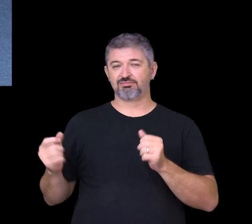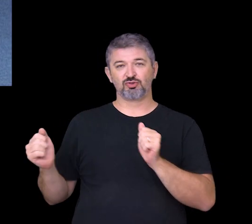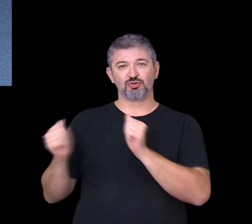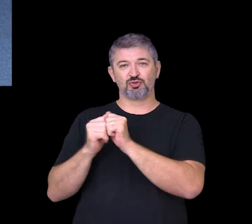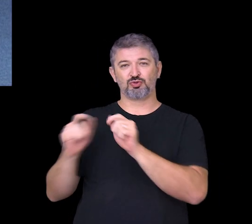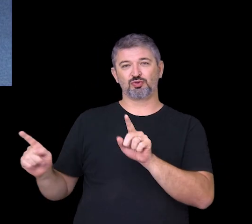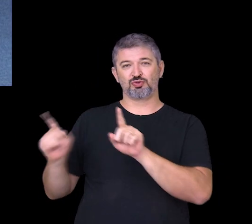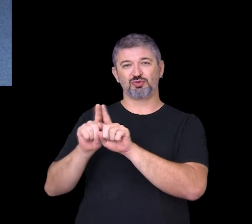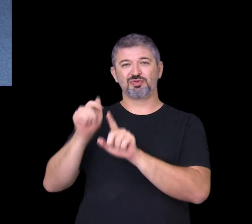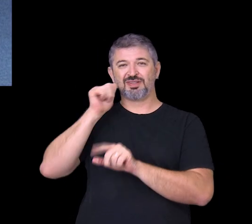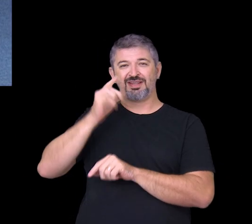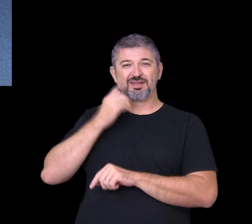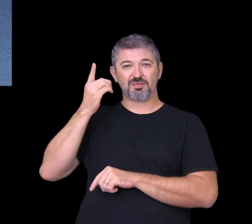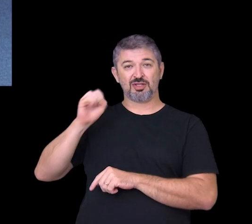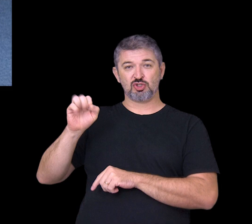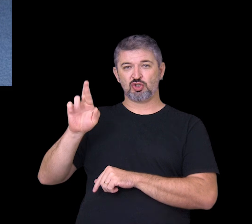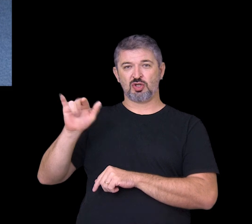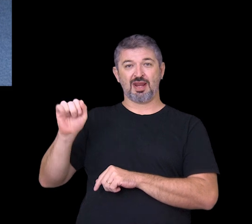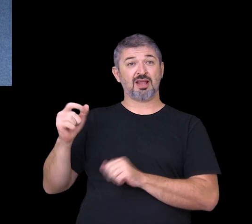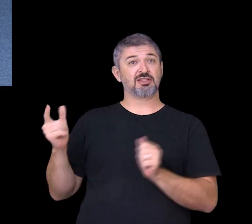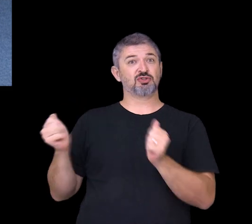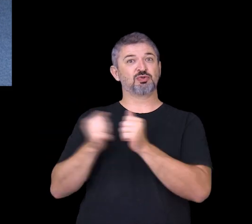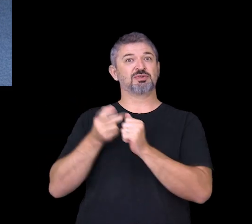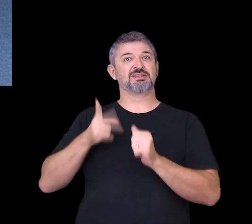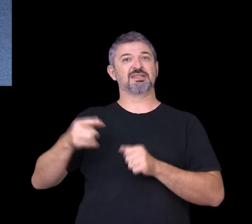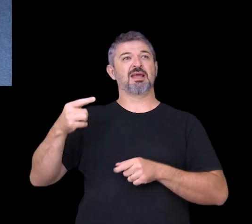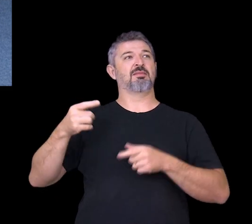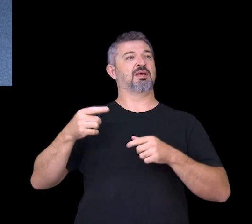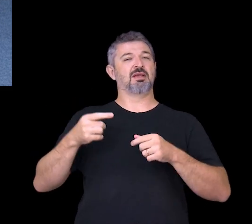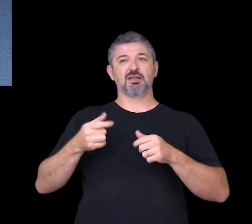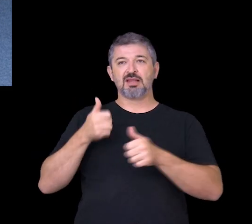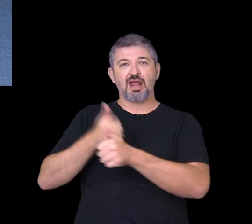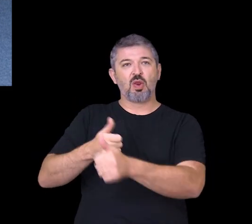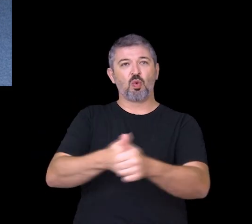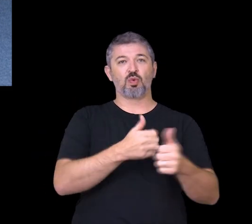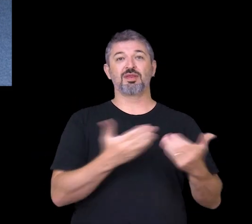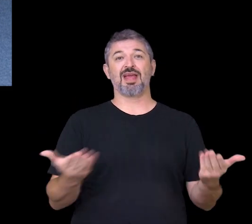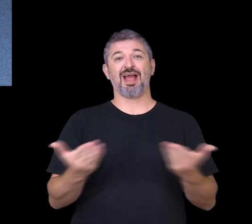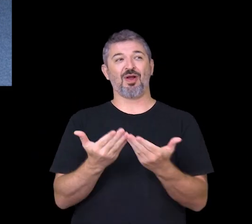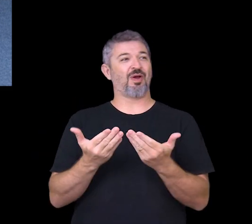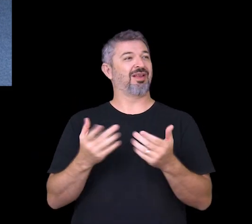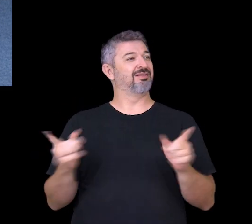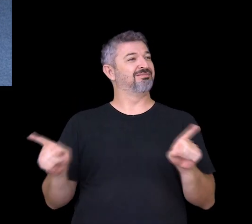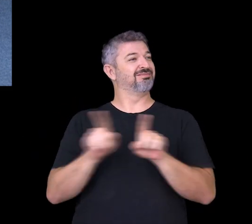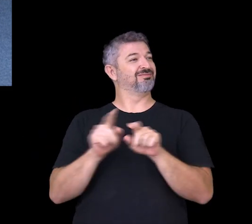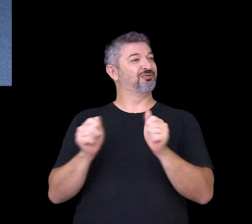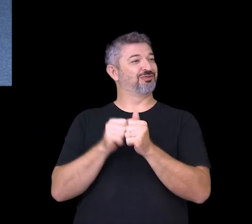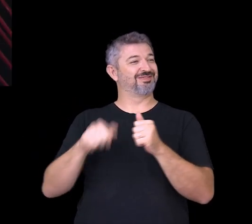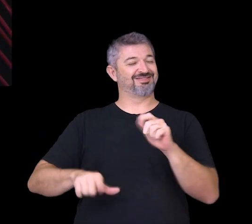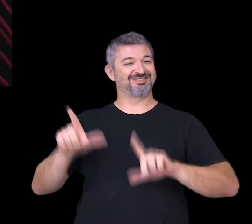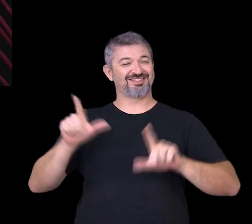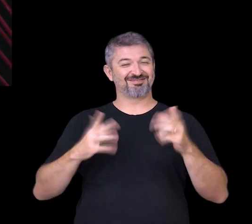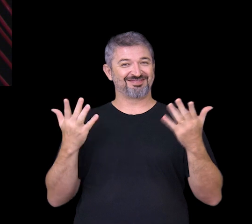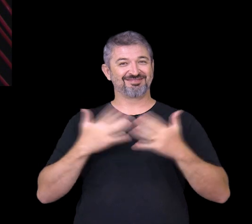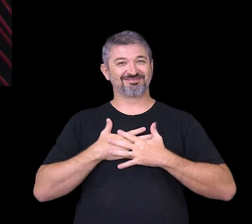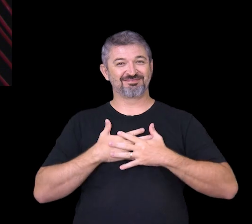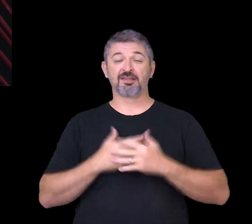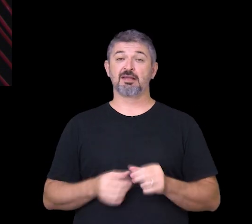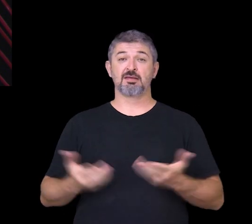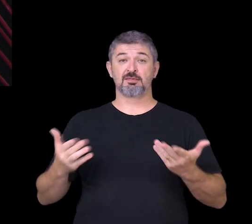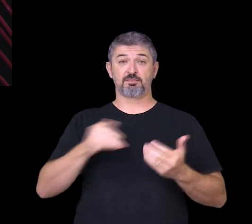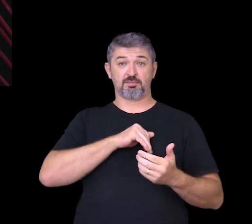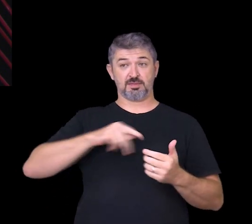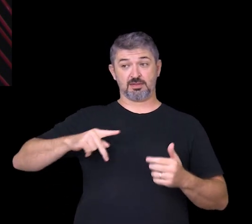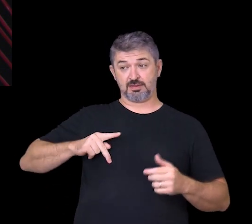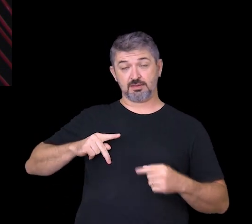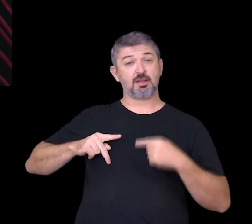parceria com a deputada Soraya. Nós somos parceiros em tantas frentes e agora até num debate na TV, deputado. É o seguinte, o